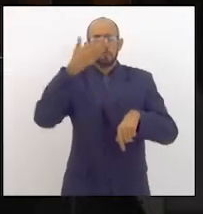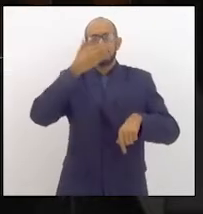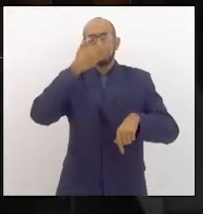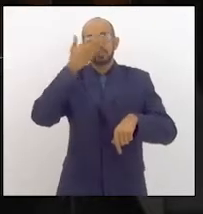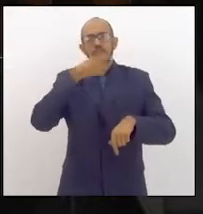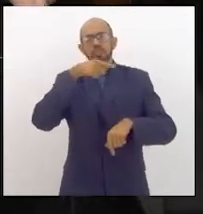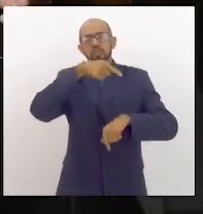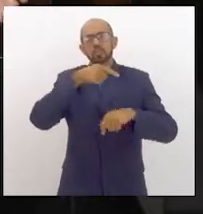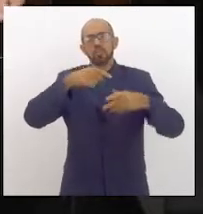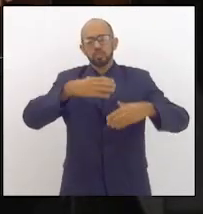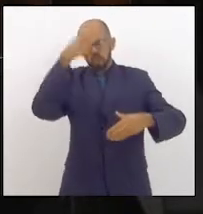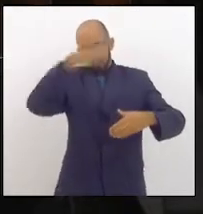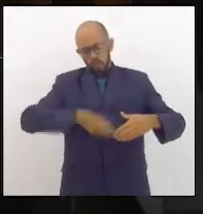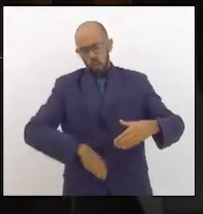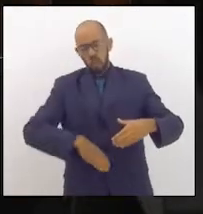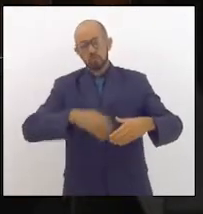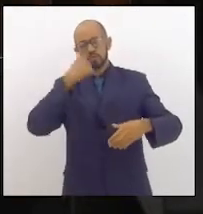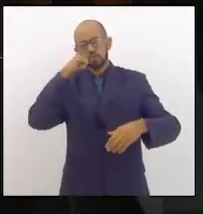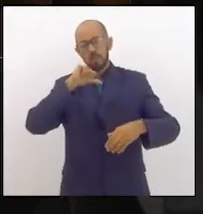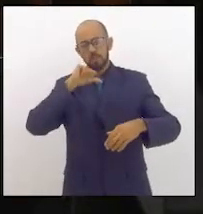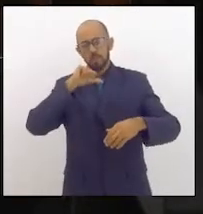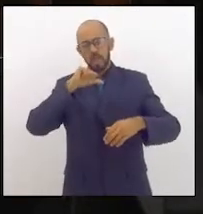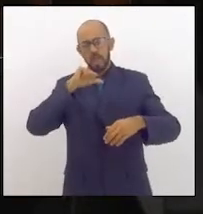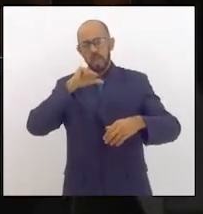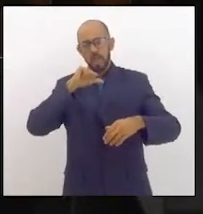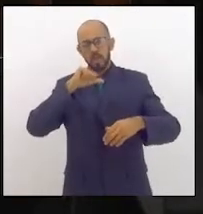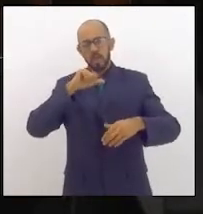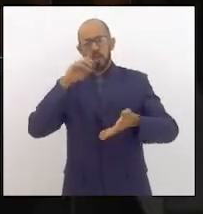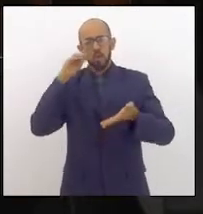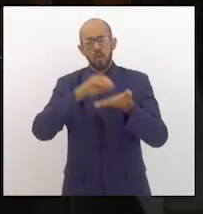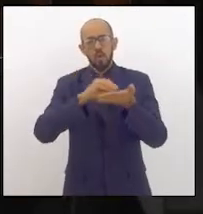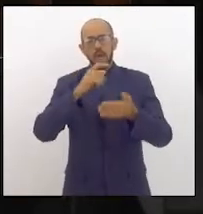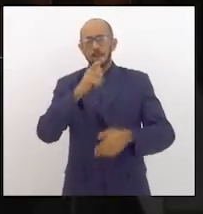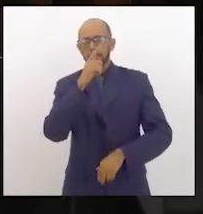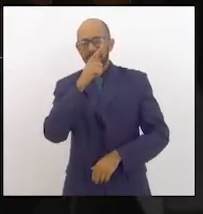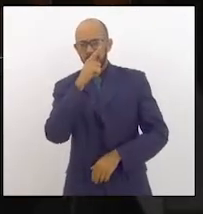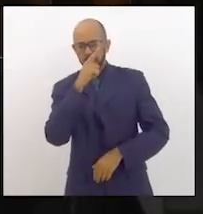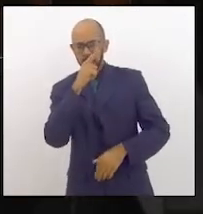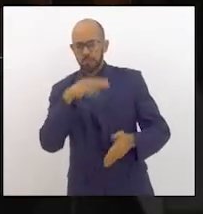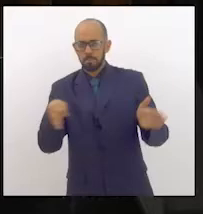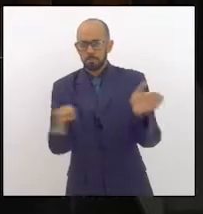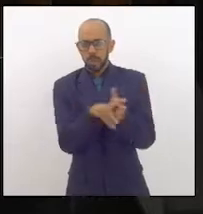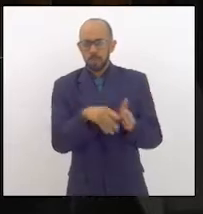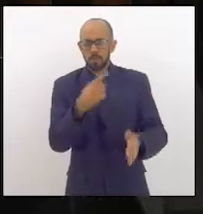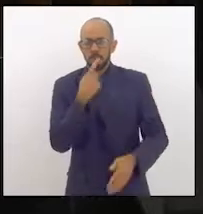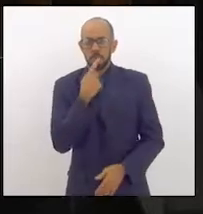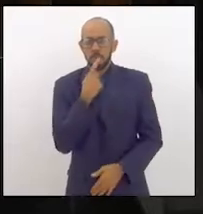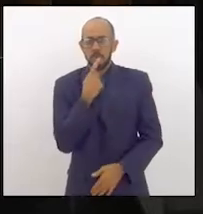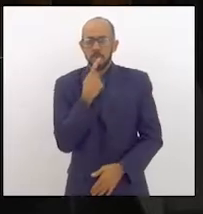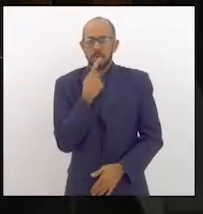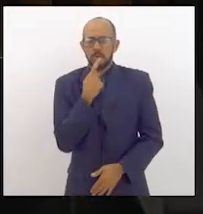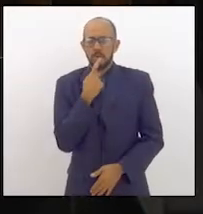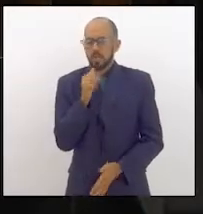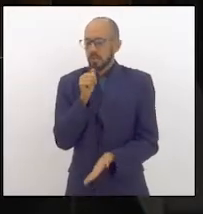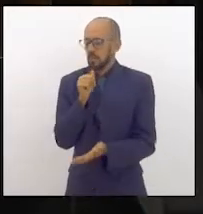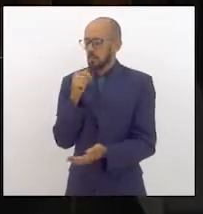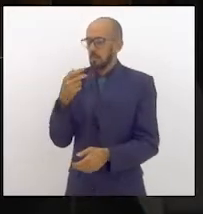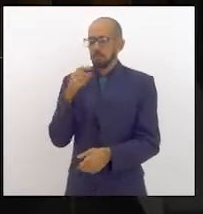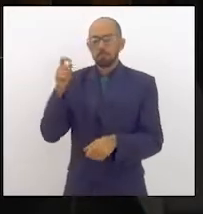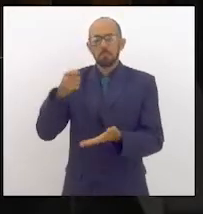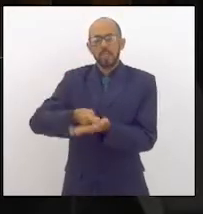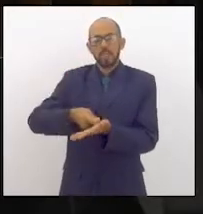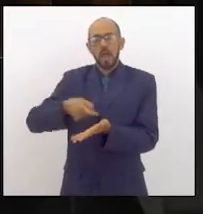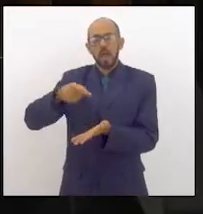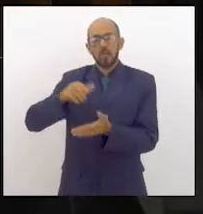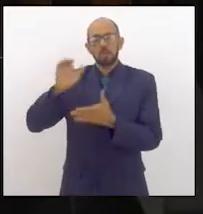o corpo de uma mulher e traduzir o pênis na boca dela expulsar o marido dela e os acompanhantes da